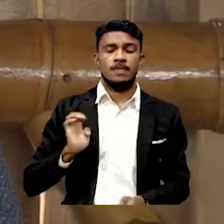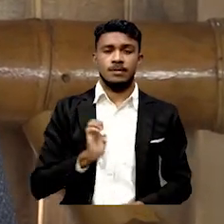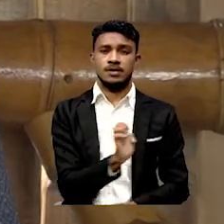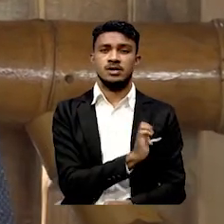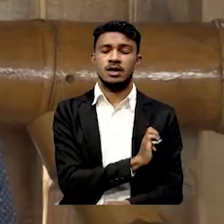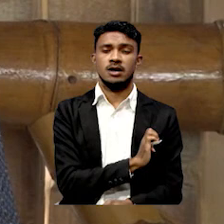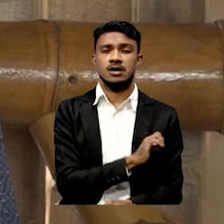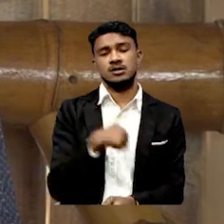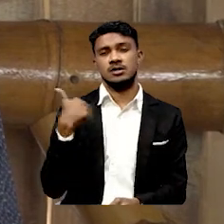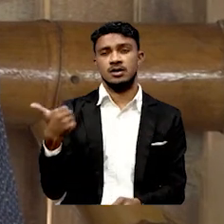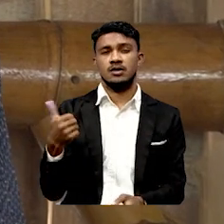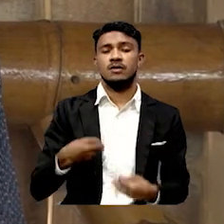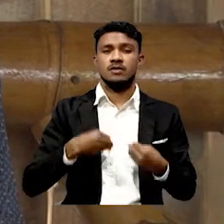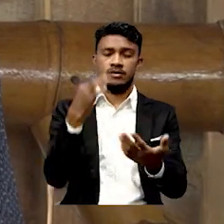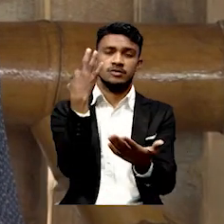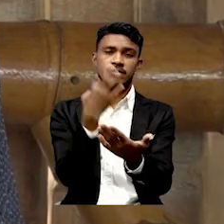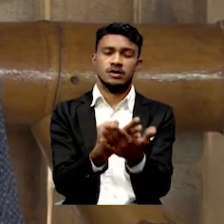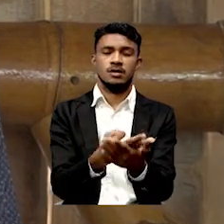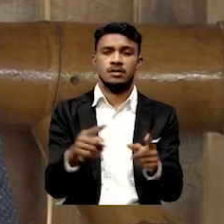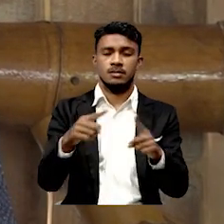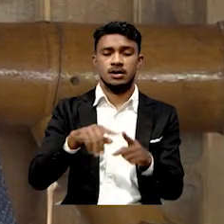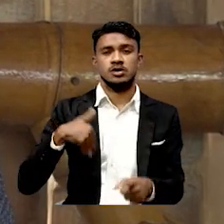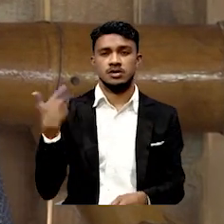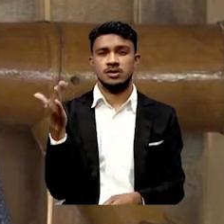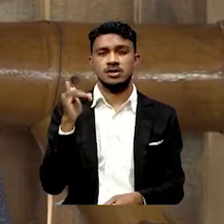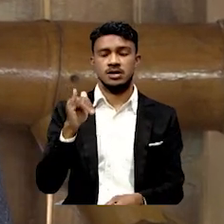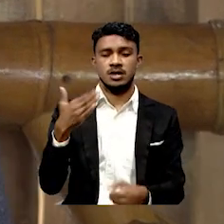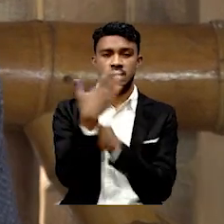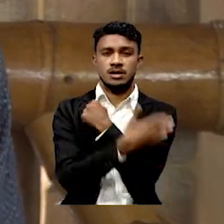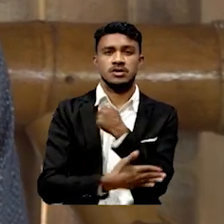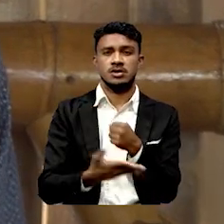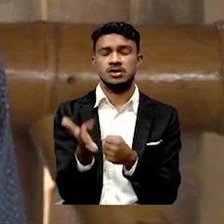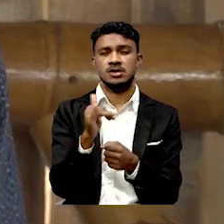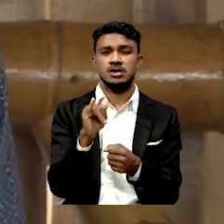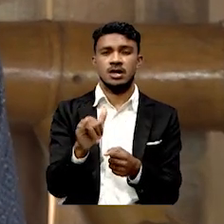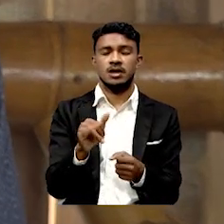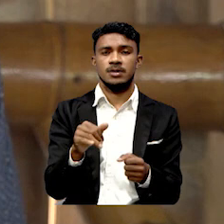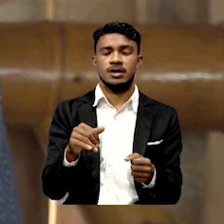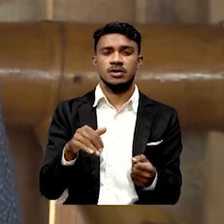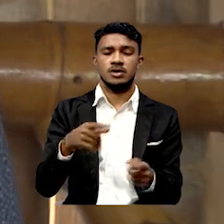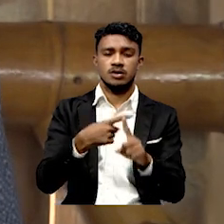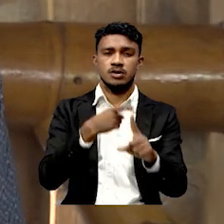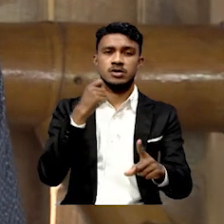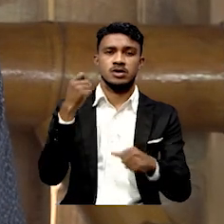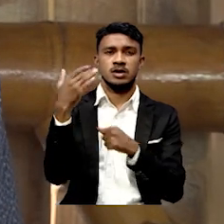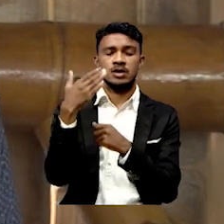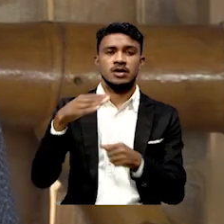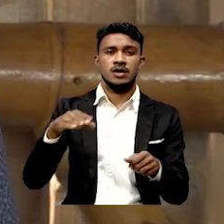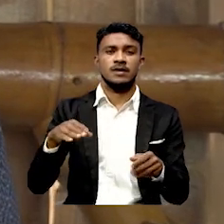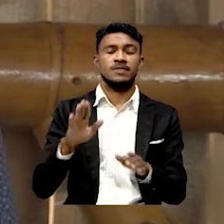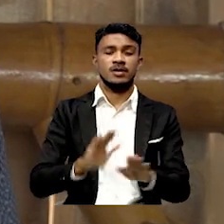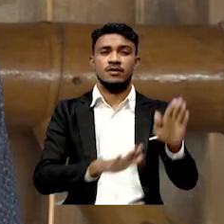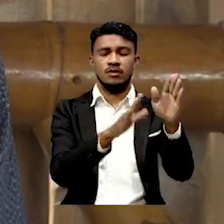para Liu, tem fome bolsa para jovens sirem vai lá. Liu sirem os forro, uma ilha tu estuda, ela ainda vê. Cena malu,